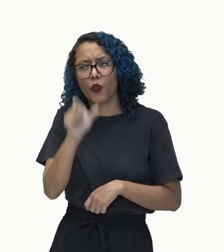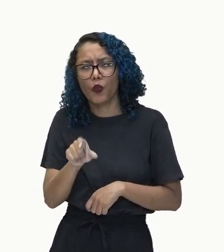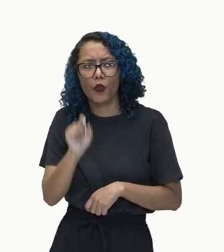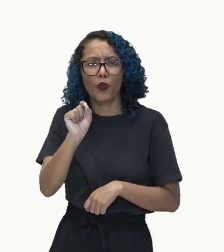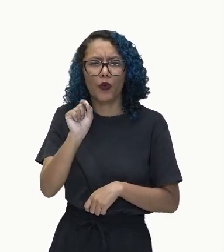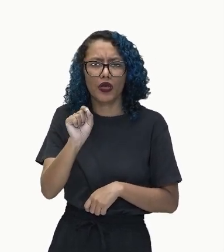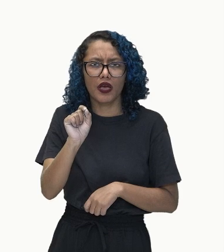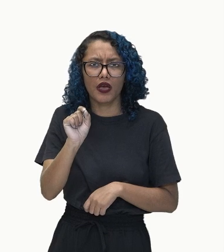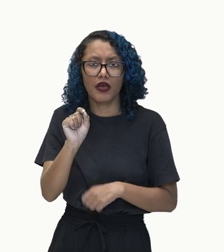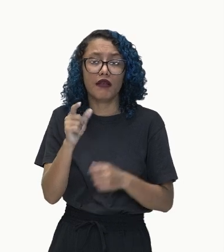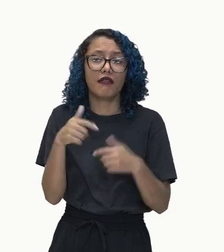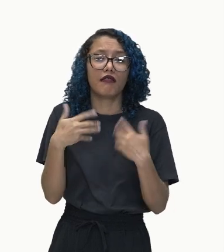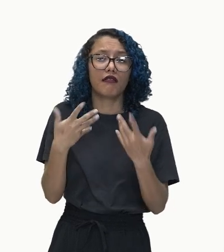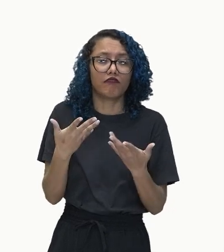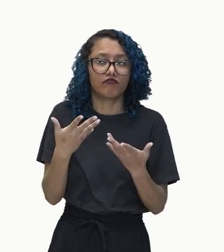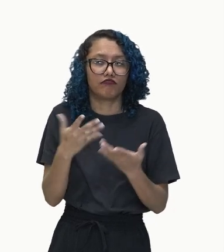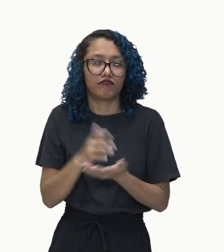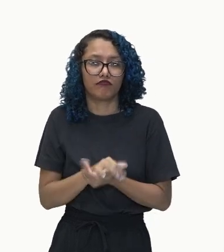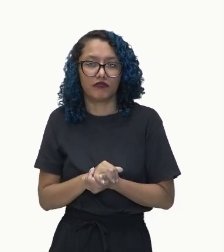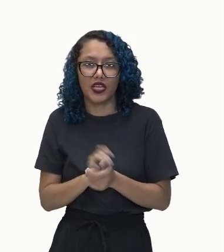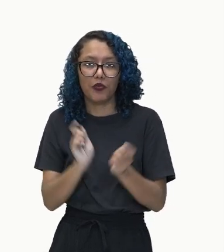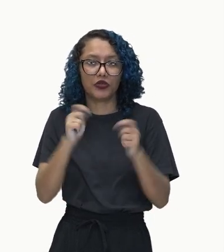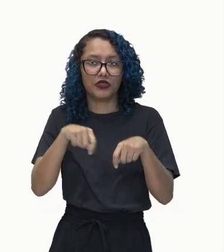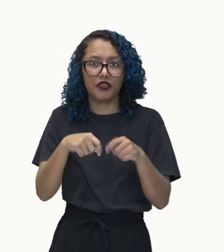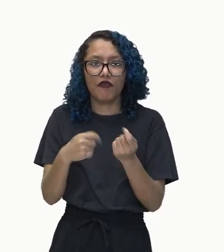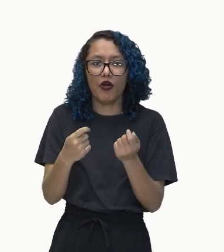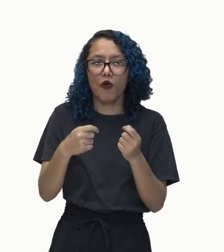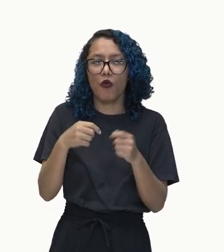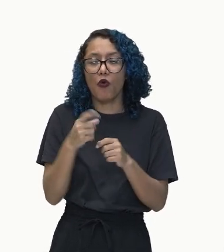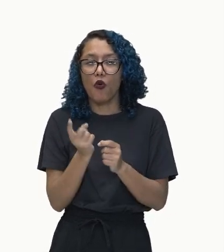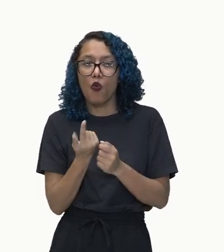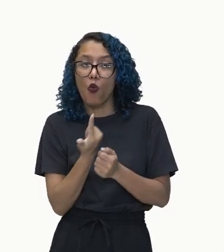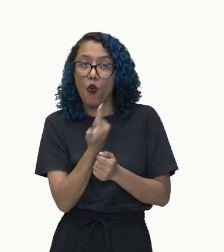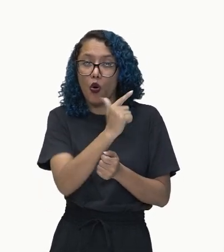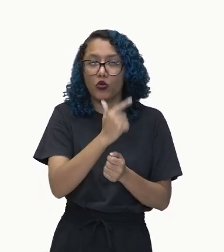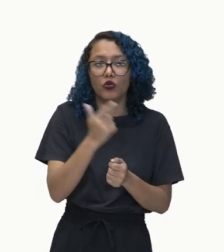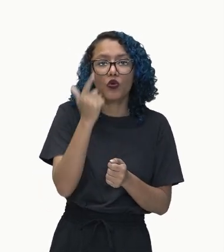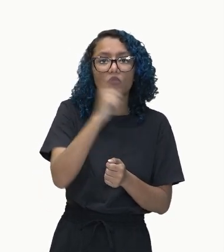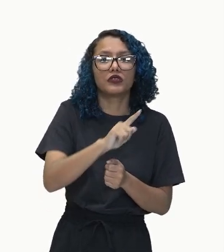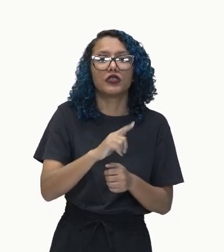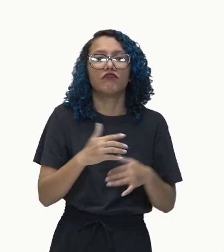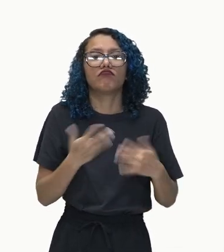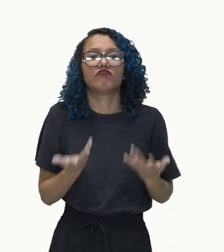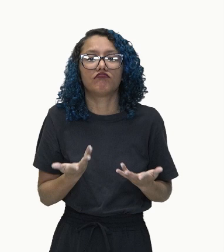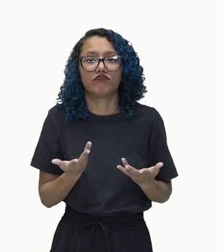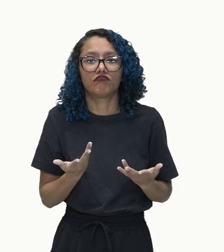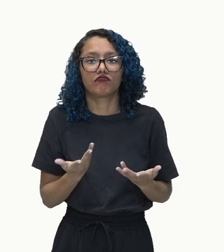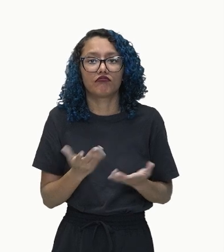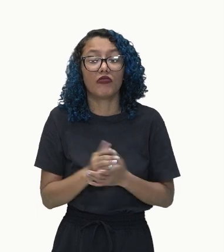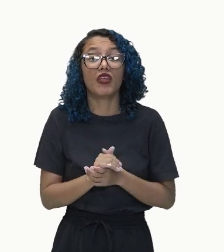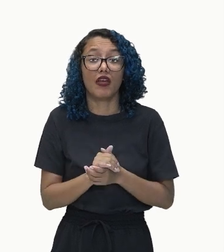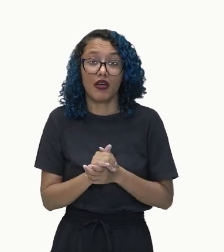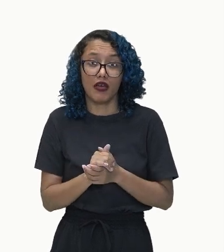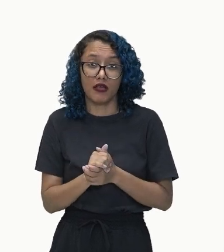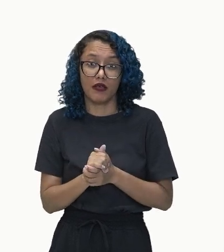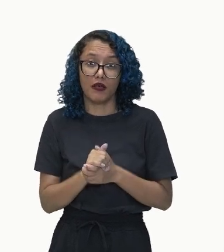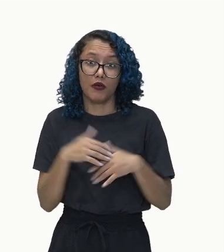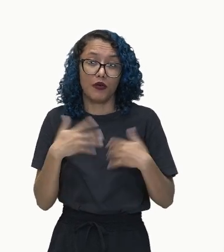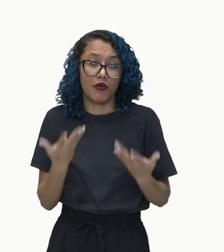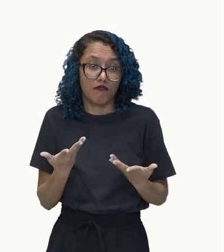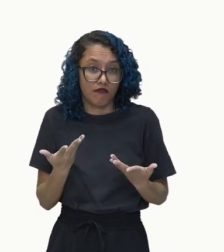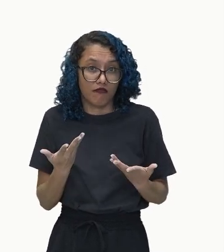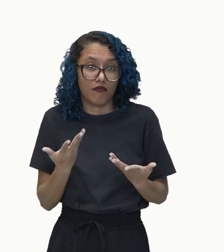previam? Quem já previam a vitória da oposição? Aí a resposta vem, olha só. Os resultados